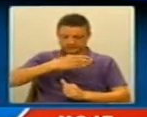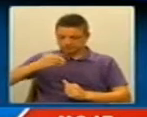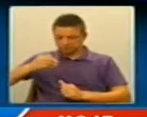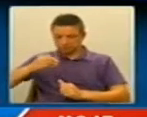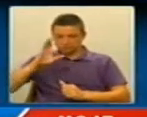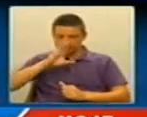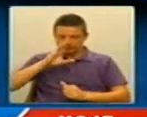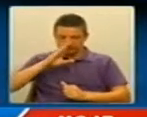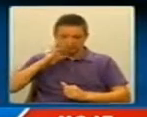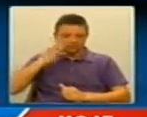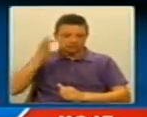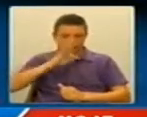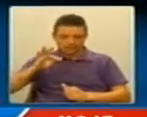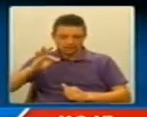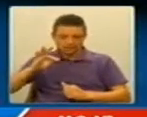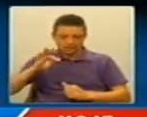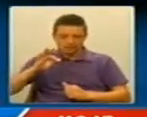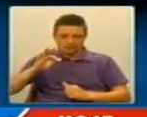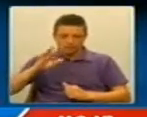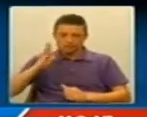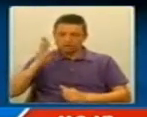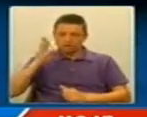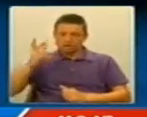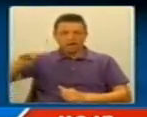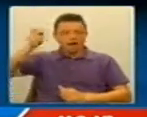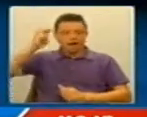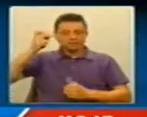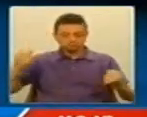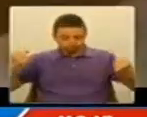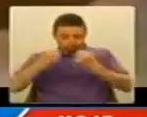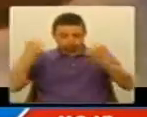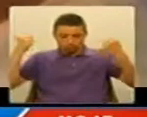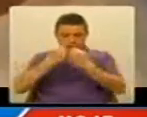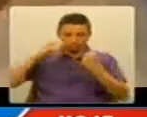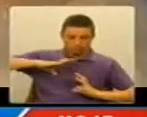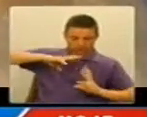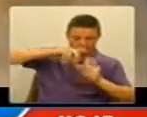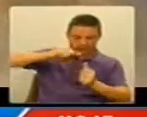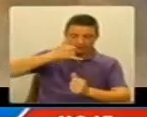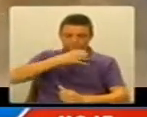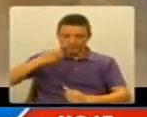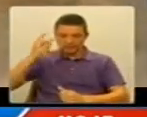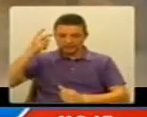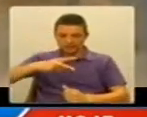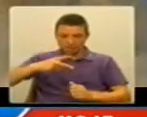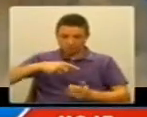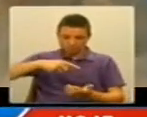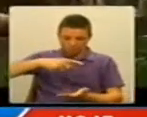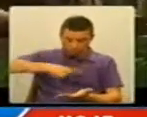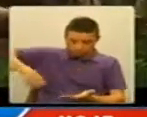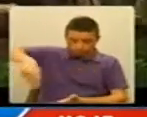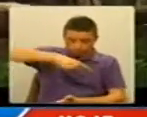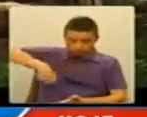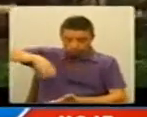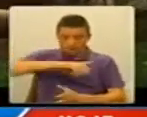medirmos, se nós tentarmos descobrir a idade ou quando é que elas chocaram com a Terra, apenas aquelas que têm mais de 20 km de diâmetro, nós chegamos a uma